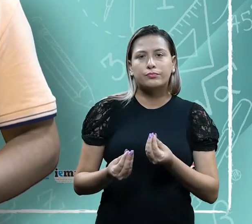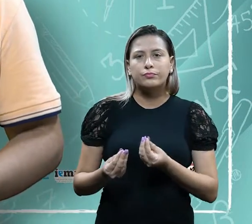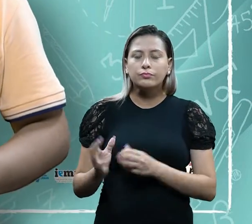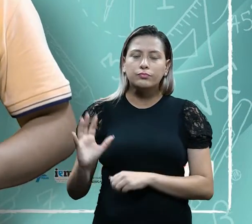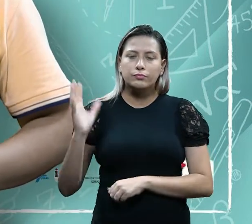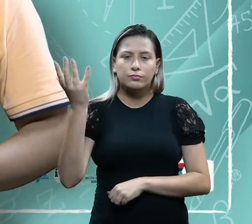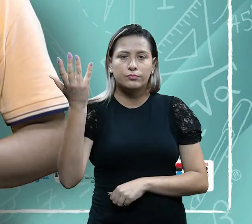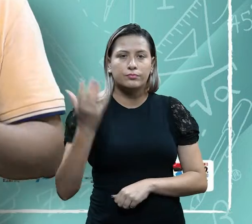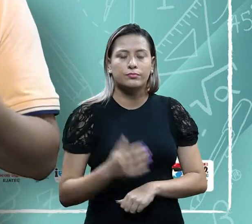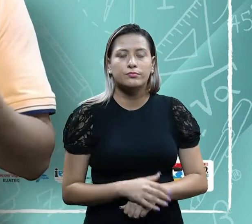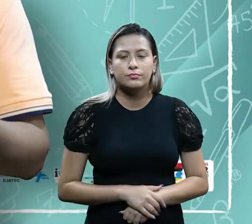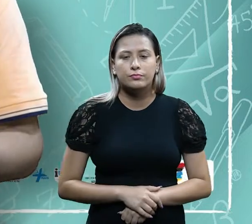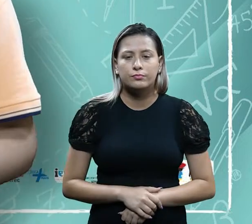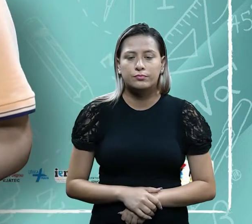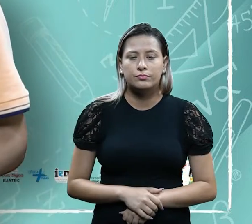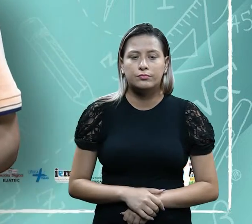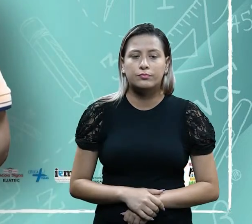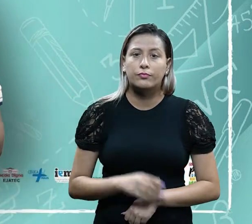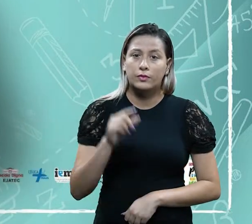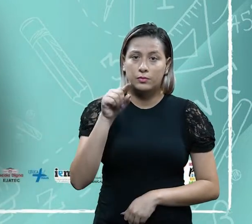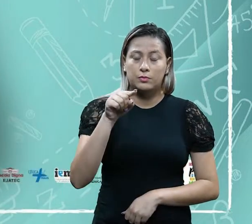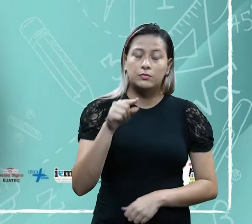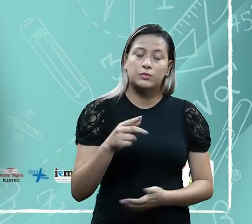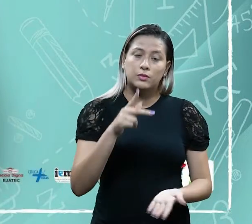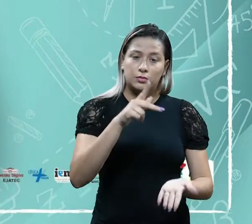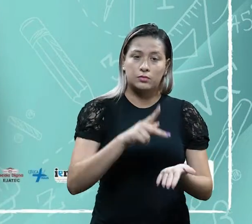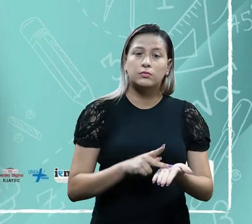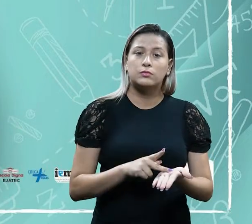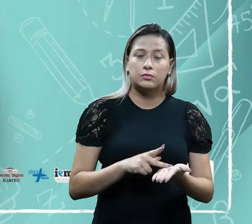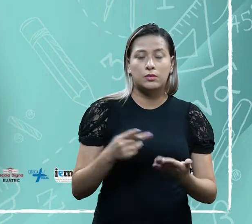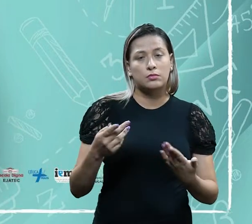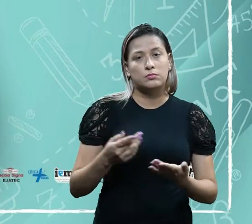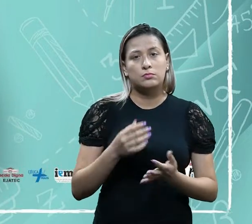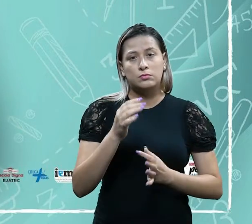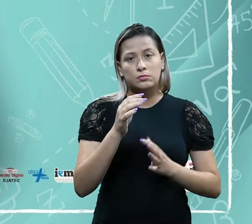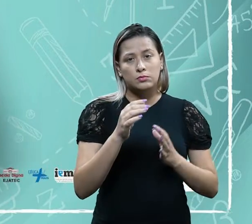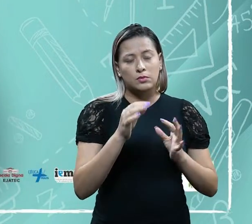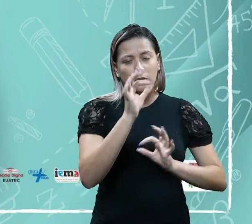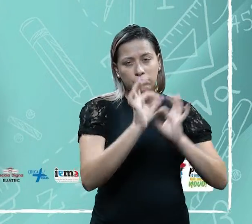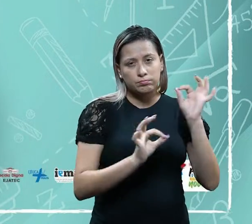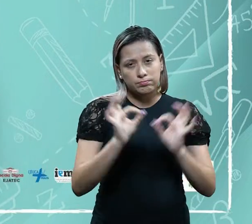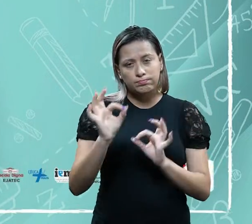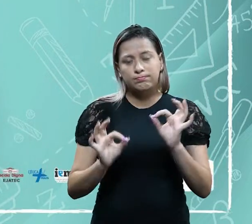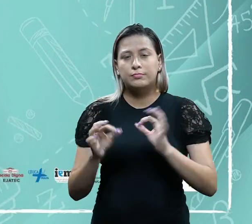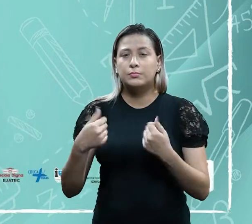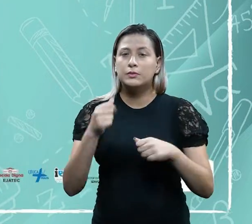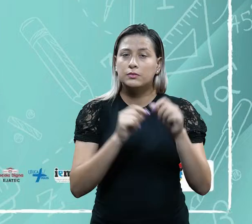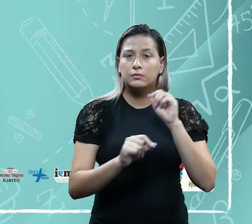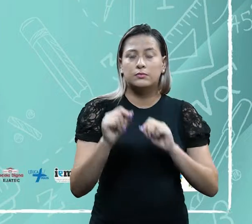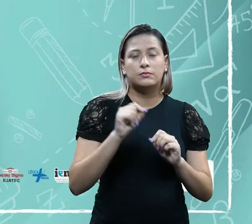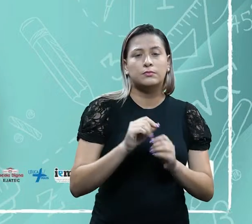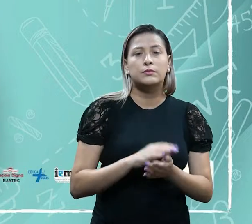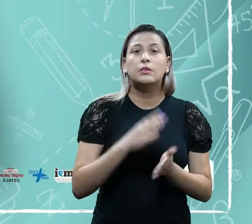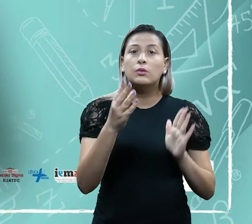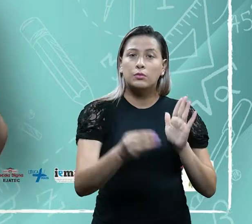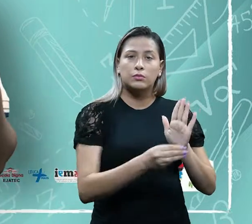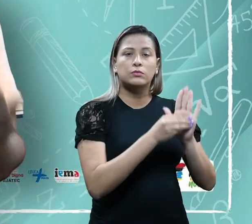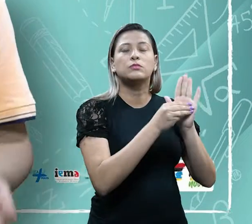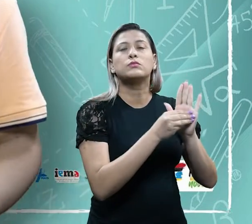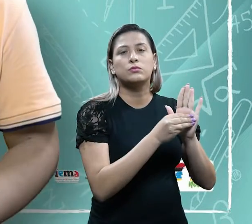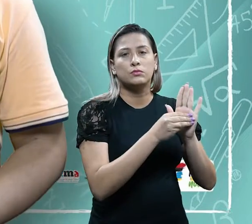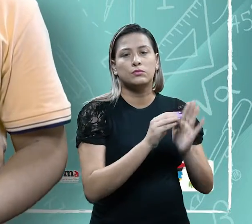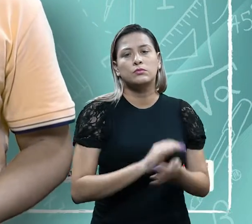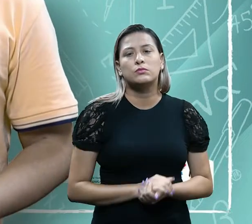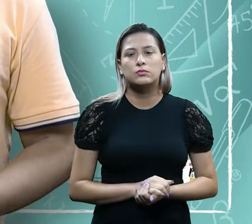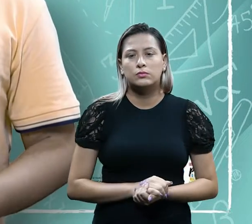Então, para você, de fato, dar andamento a esse processo, você terá que fazer esse registro, para poder repassar